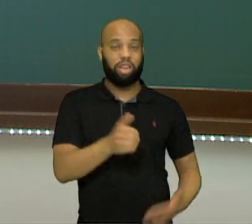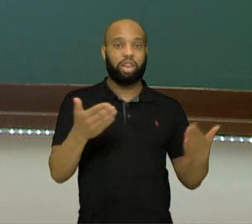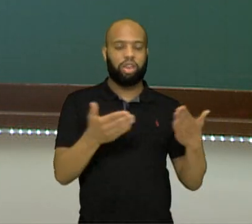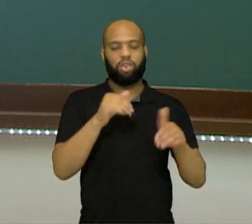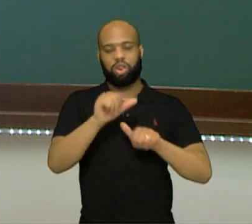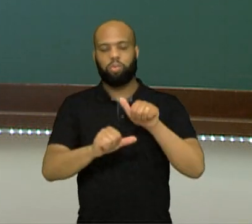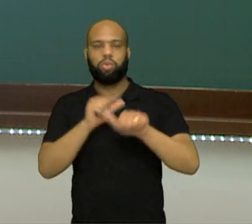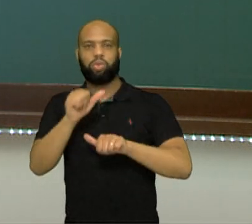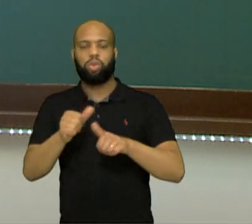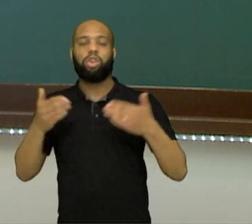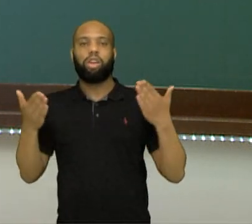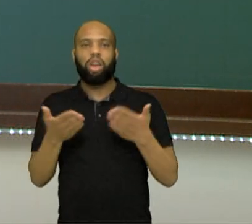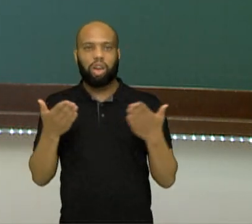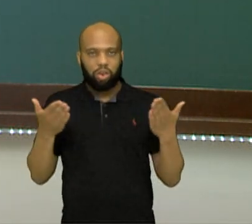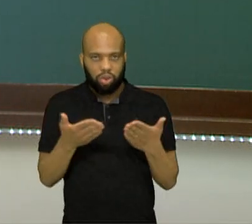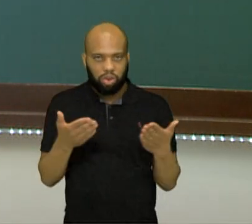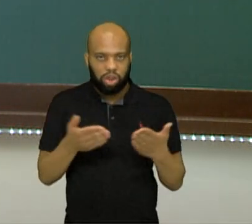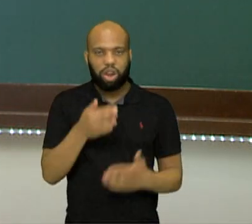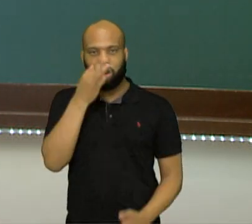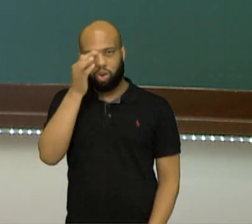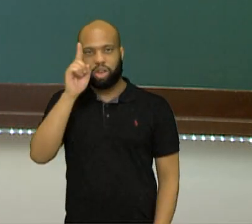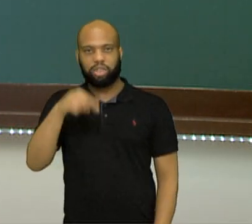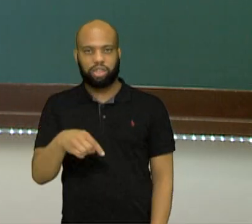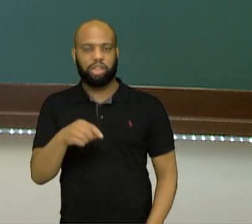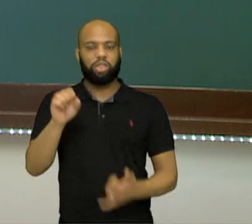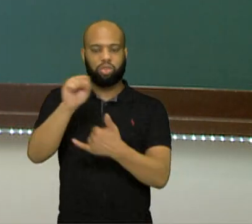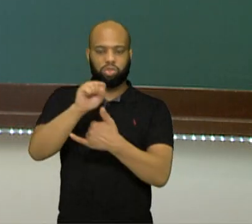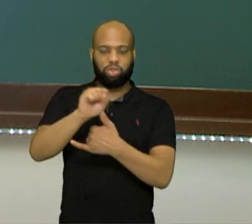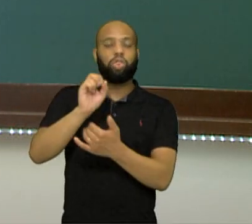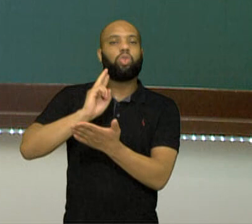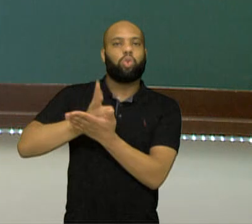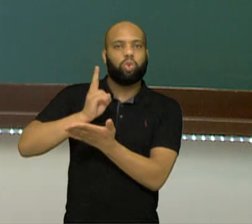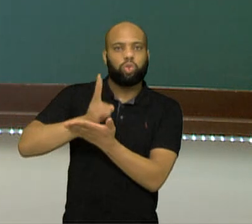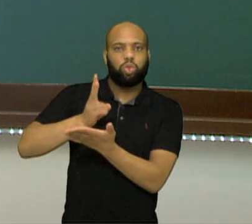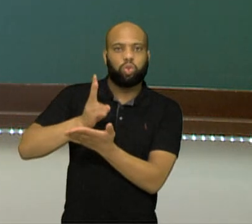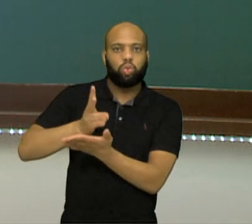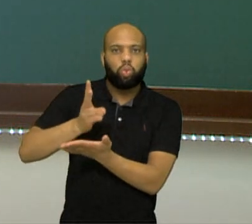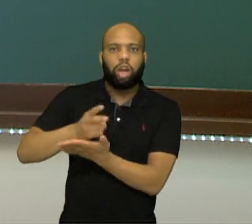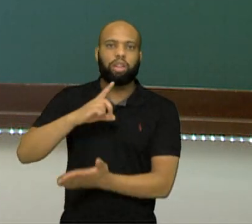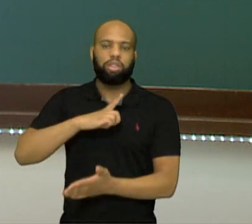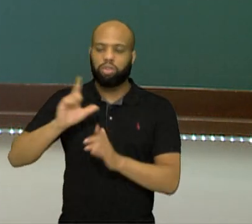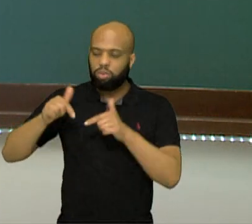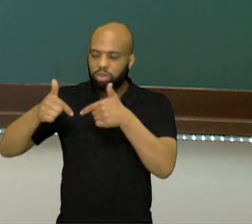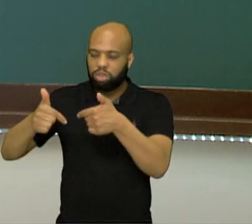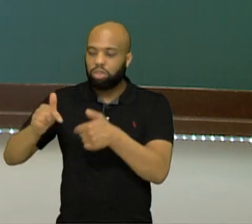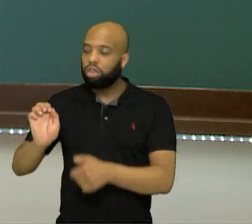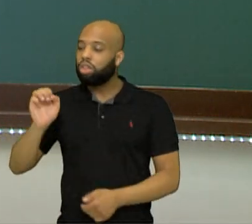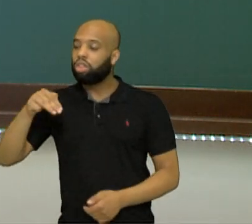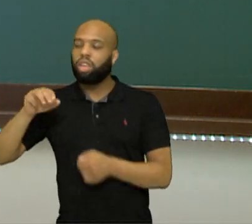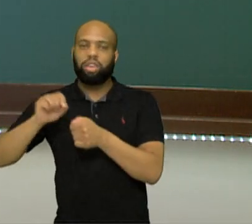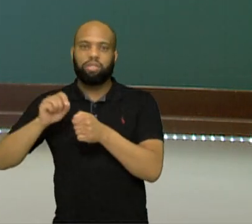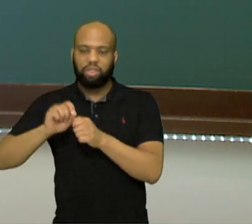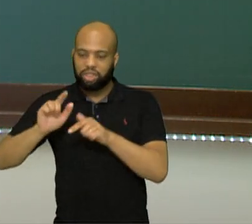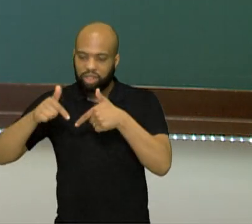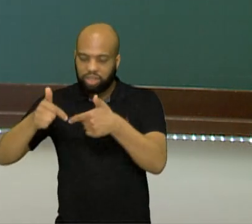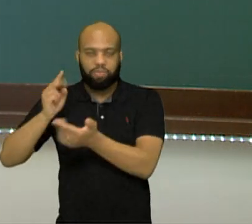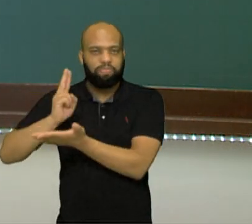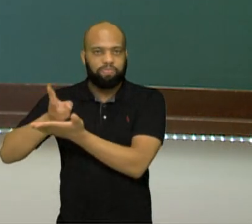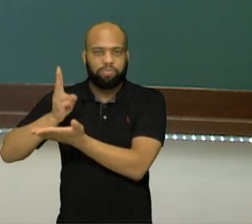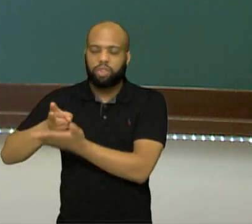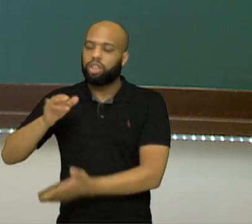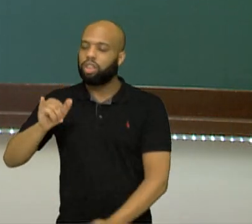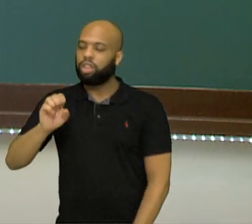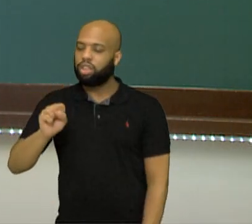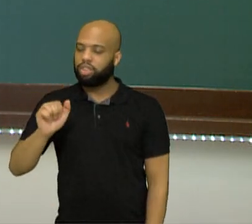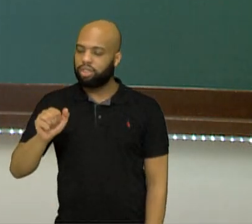a rosa é o sujeito. E ela continua sofrendo a ação. Quem faz a ação aqui continua sendo Isadora, então alterou